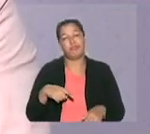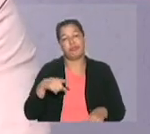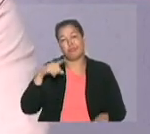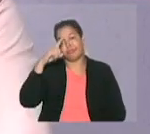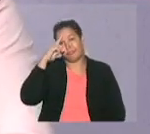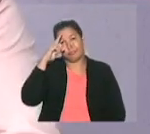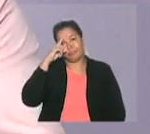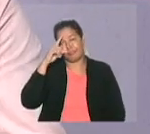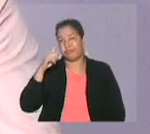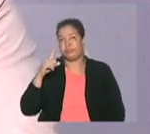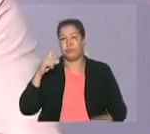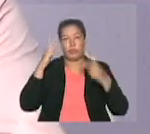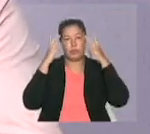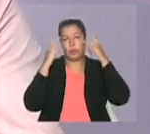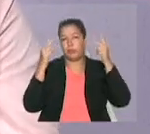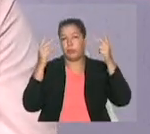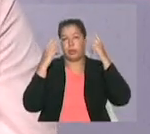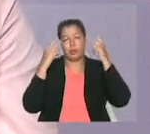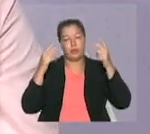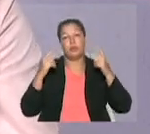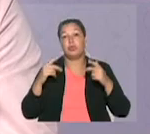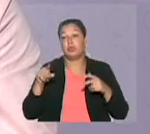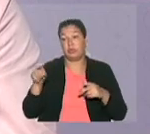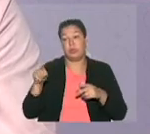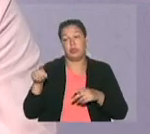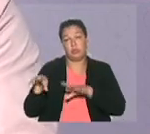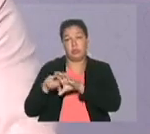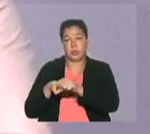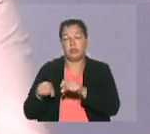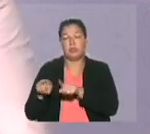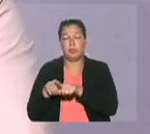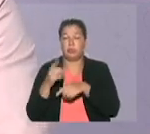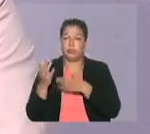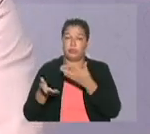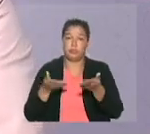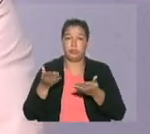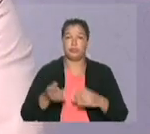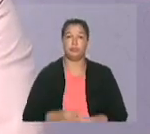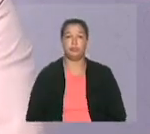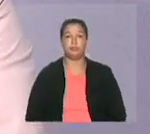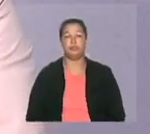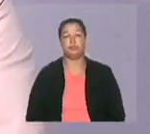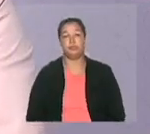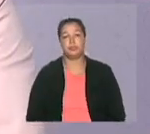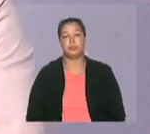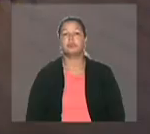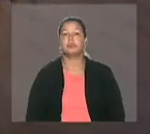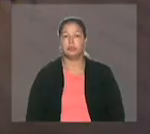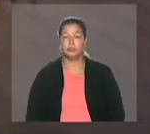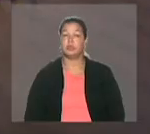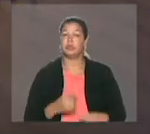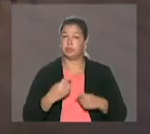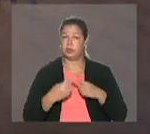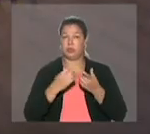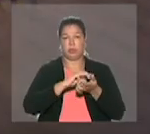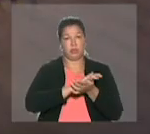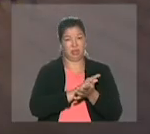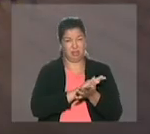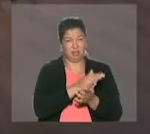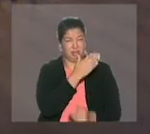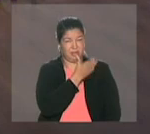uma prática normalizada, tanto na formação quanto no cuidado. Até que porque acontece? O